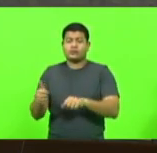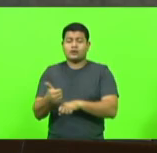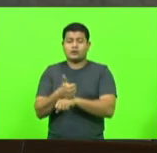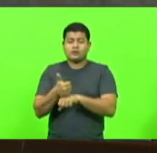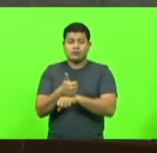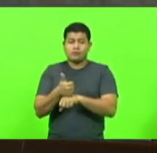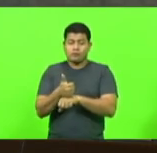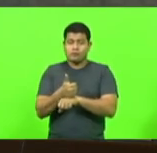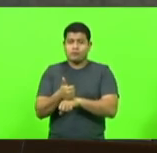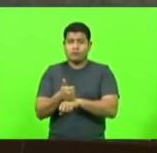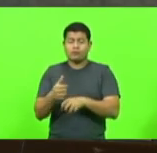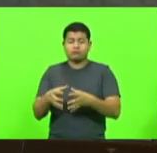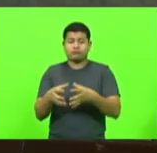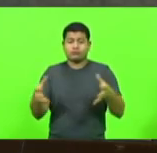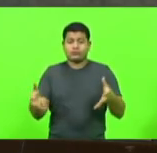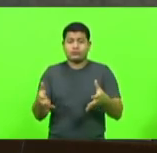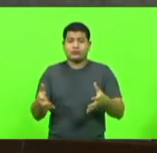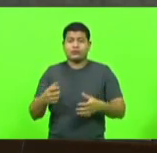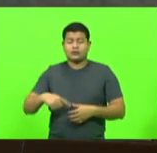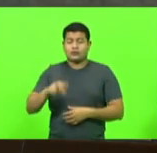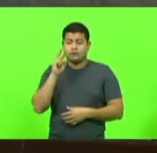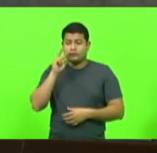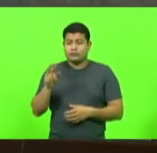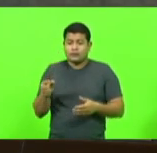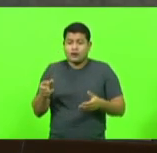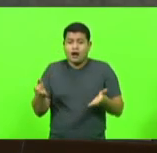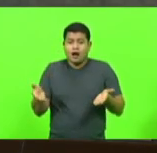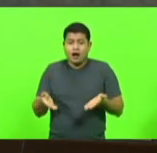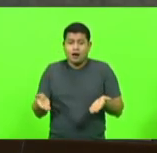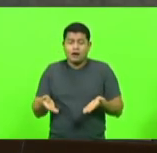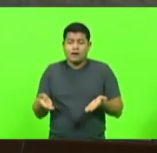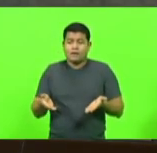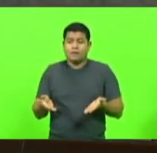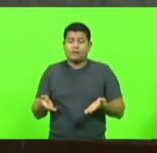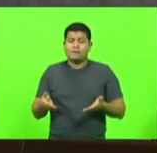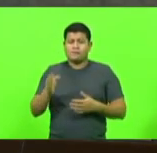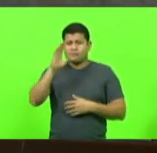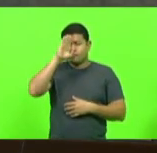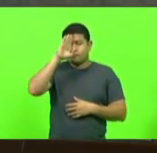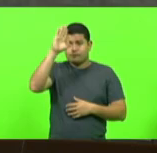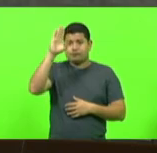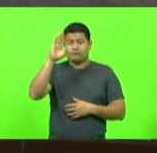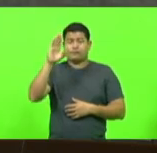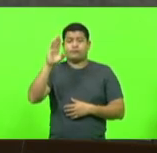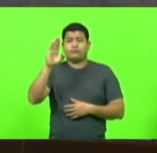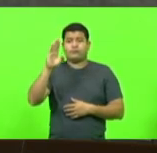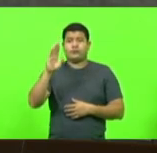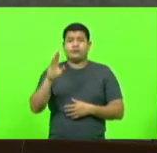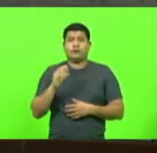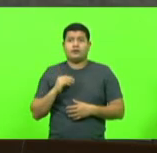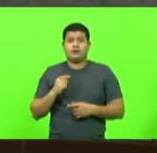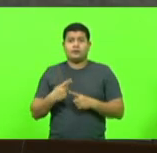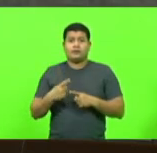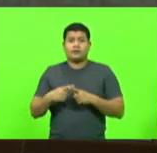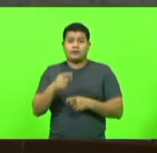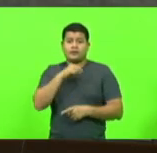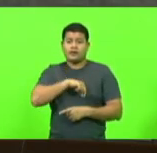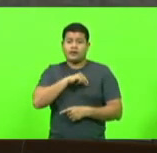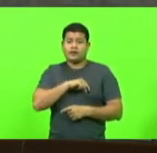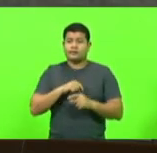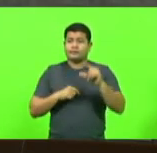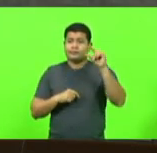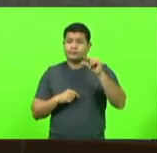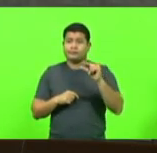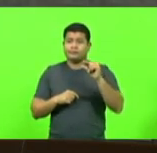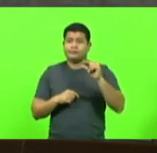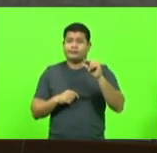grande, como a gente viu aqui, principalmente devido ao baixo salário, né? As APAI,